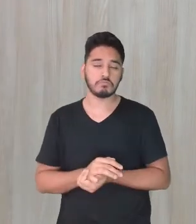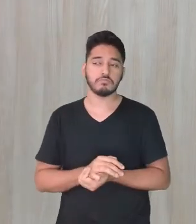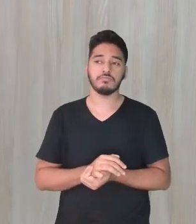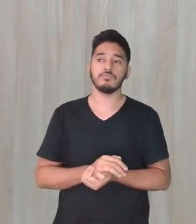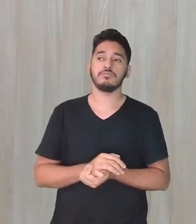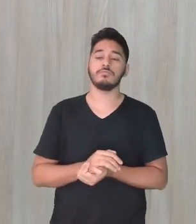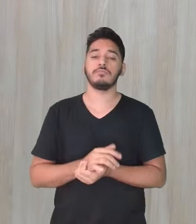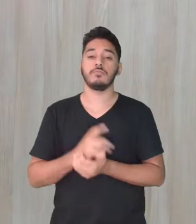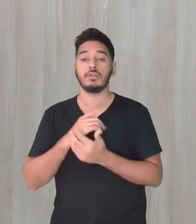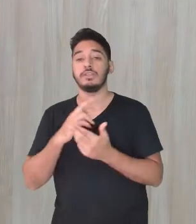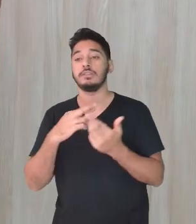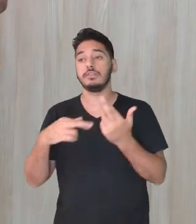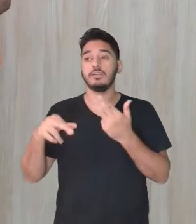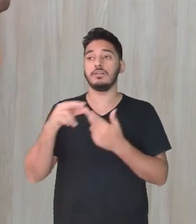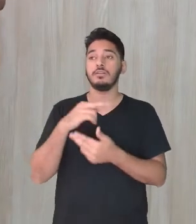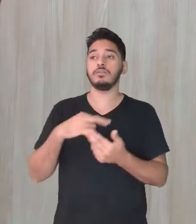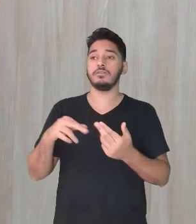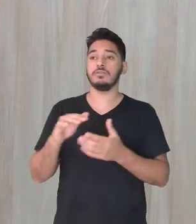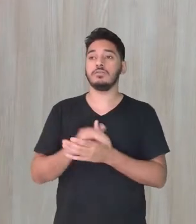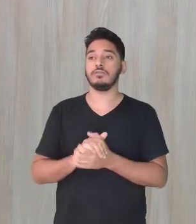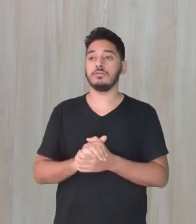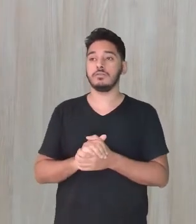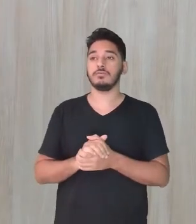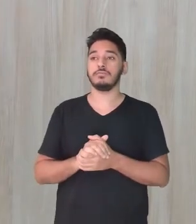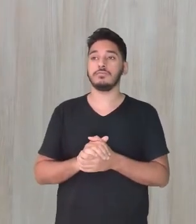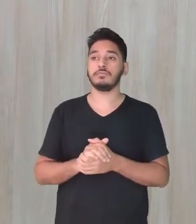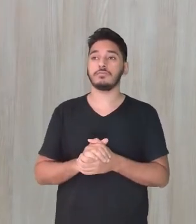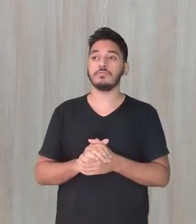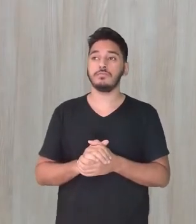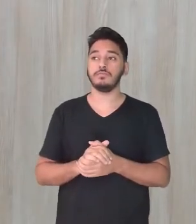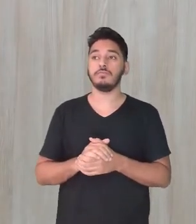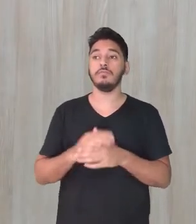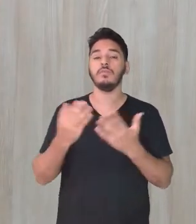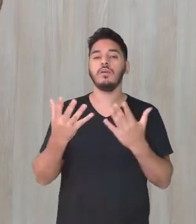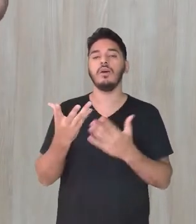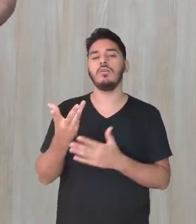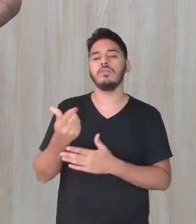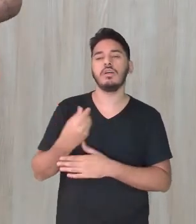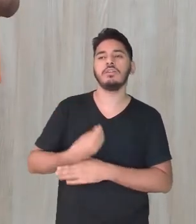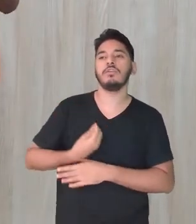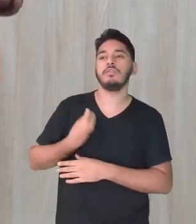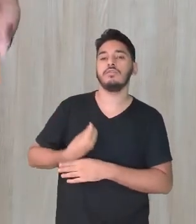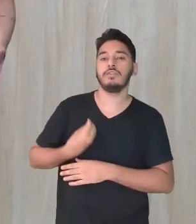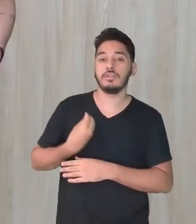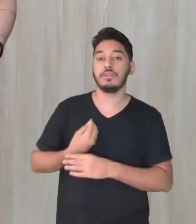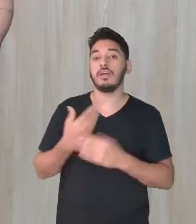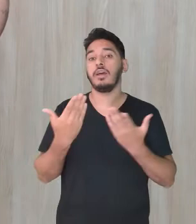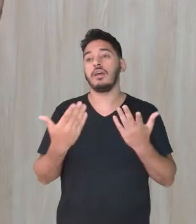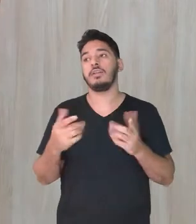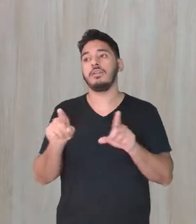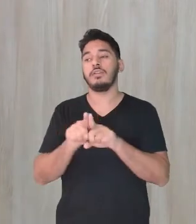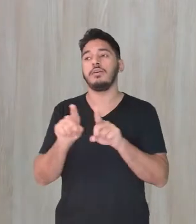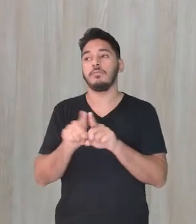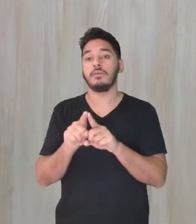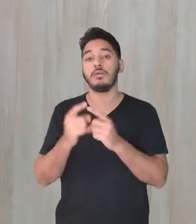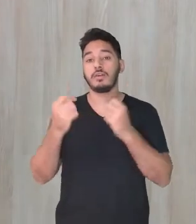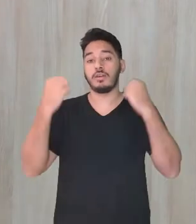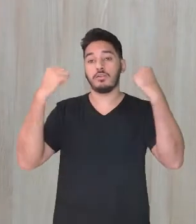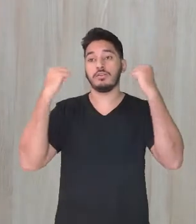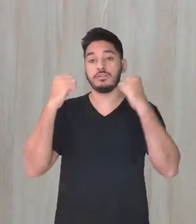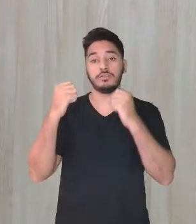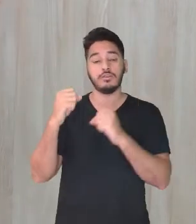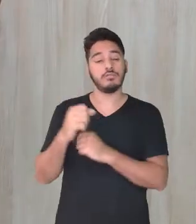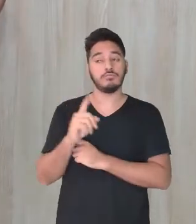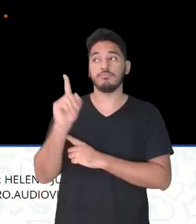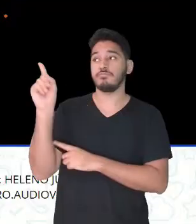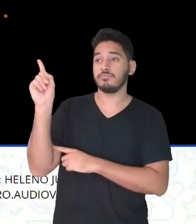gente tem essa relação aí, na parte da ciência. Em relação à qualidade de vida, que aí entra mais ainda a educação física, com uma foto minha